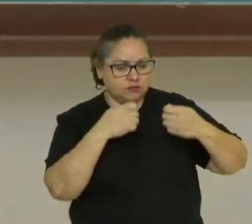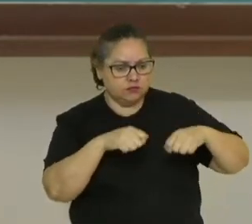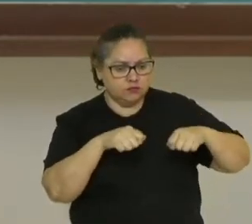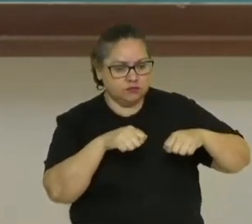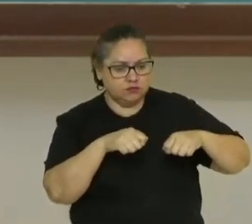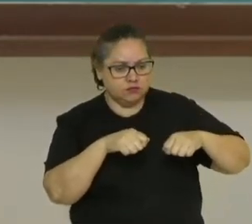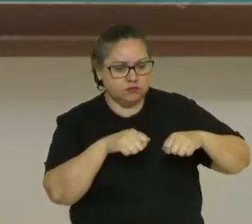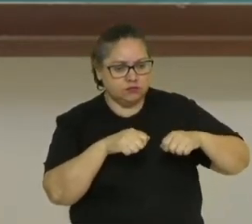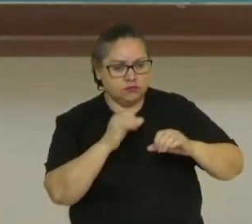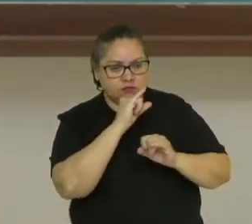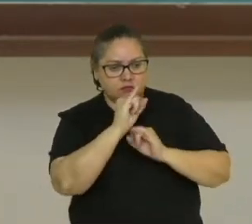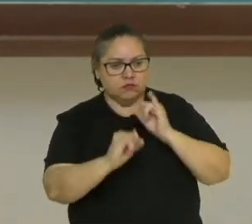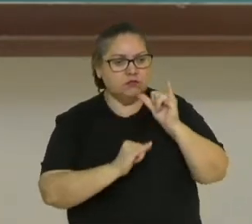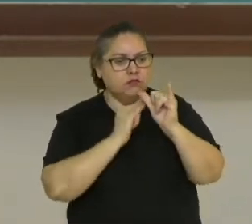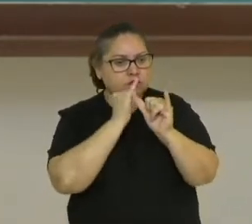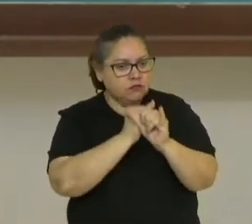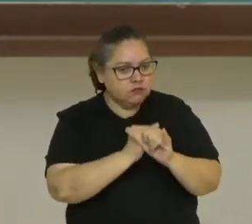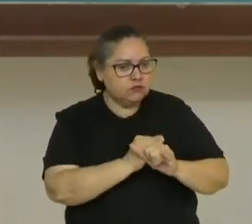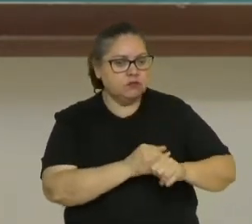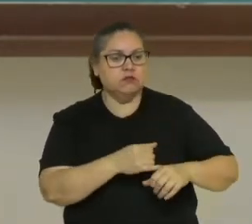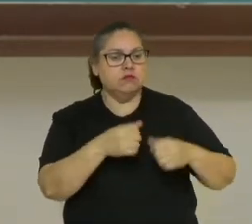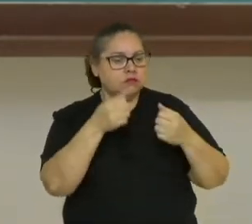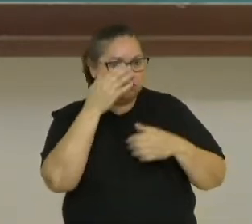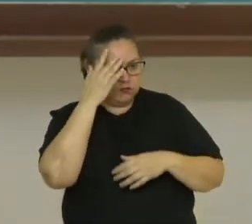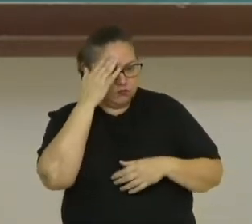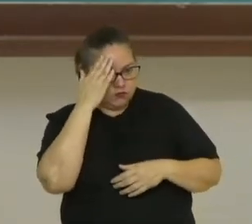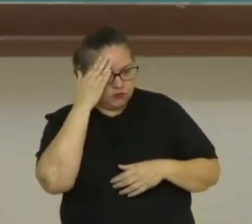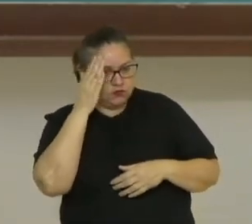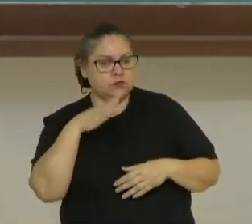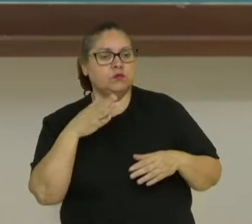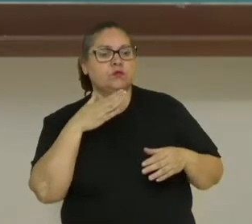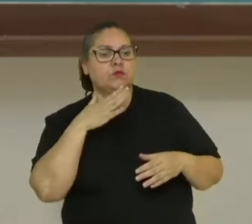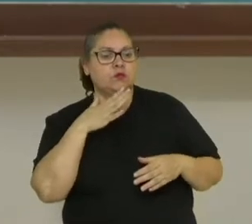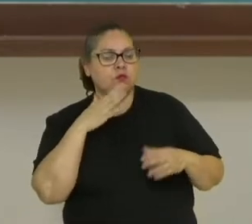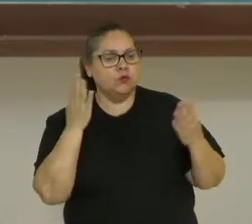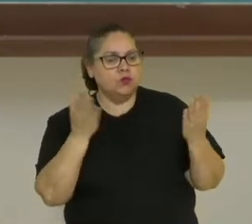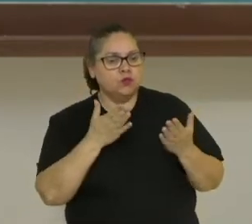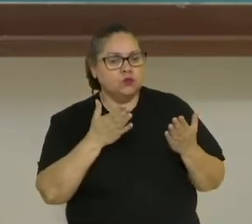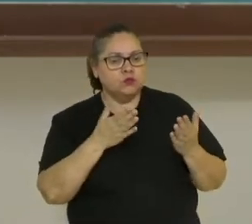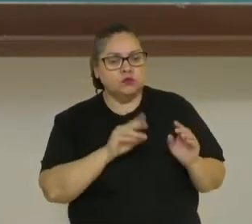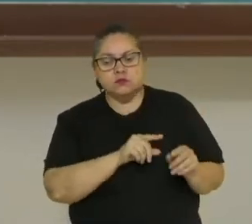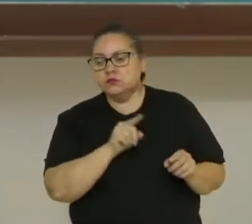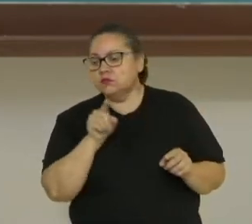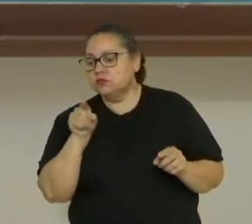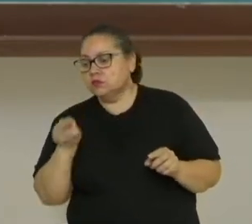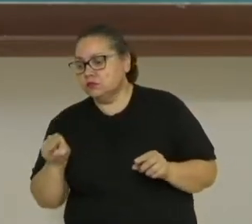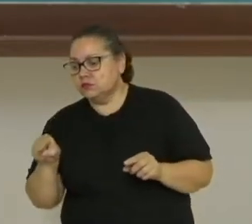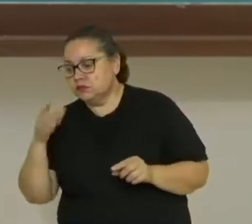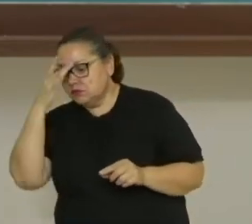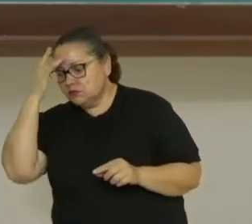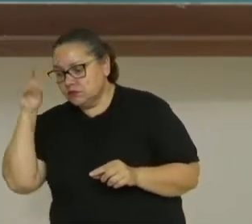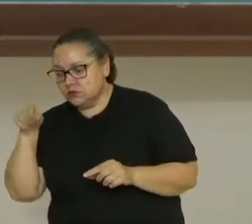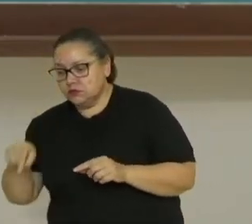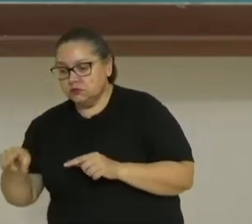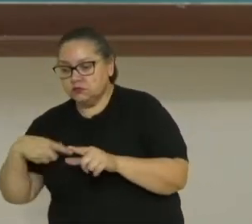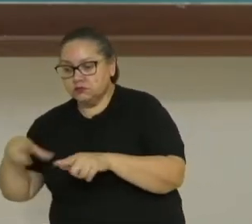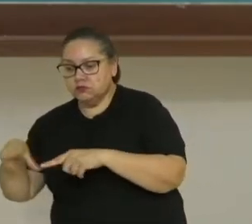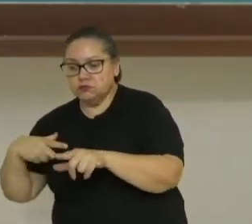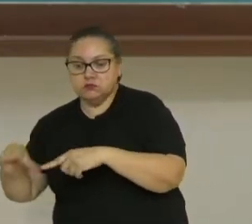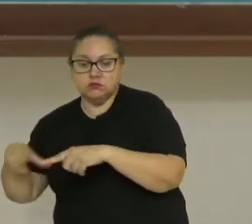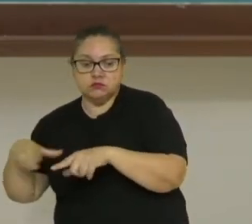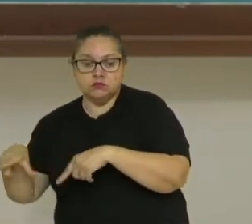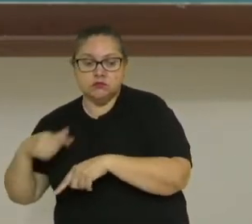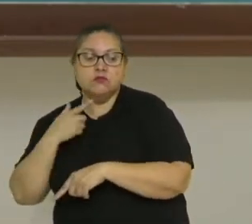fazer a internet funcionar do jeito que nós conhecemos hoje, enquanto a maior parte da população depende